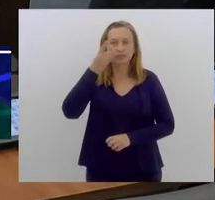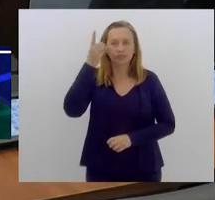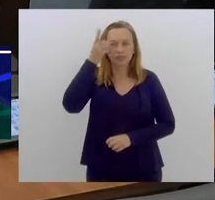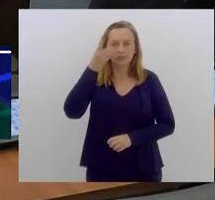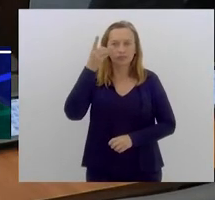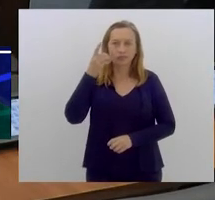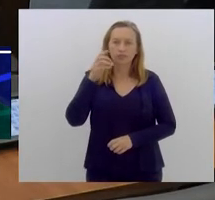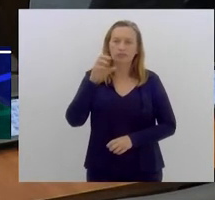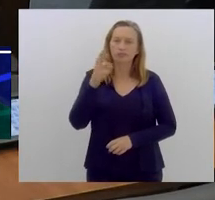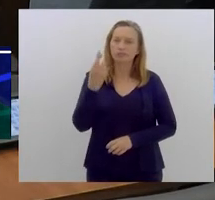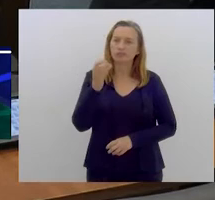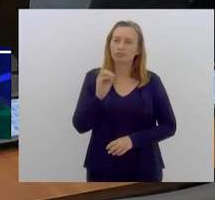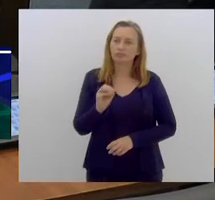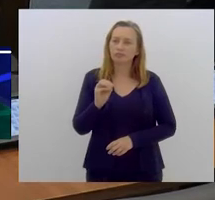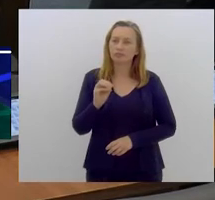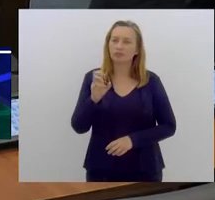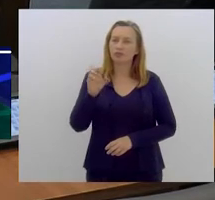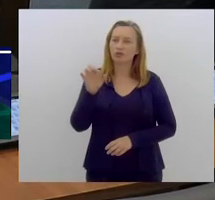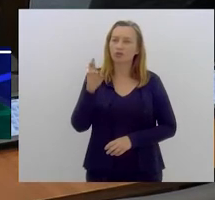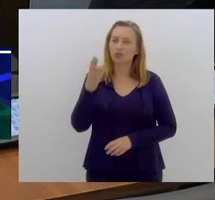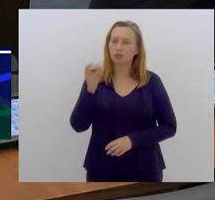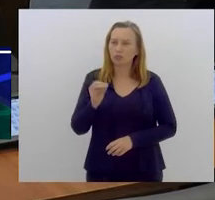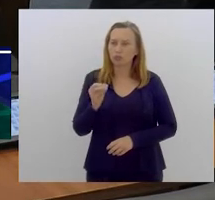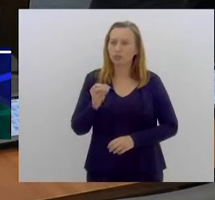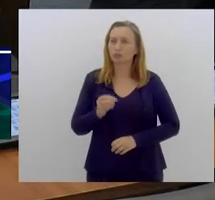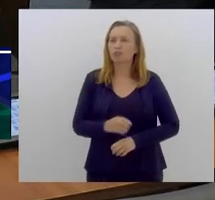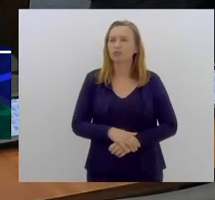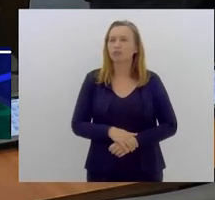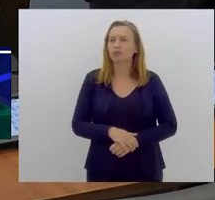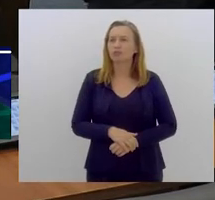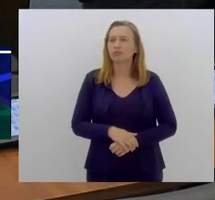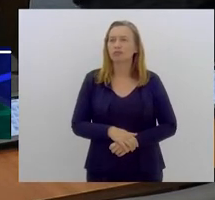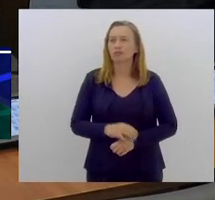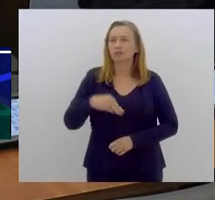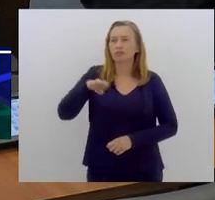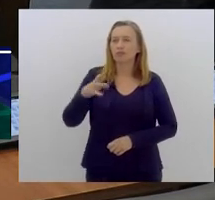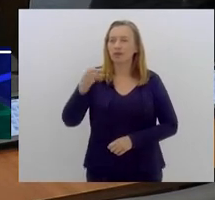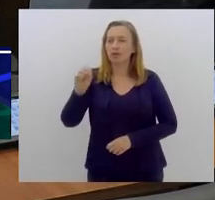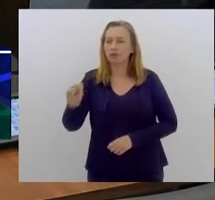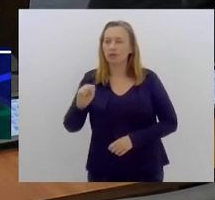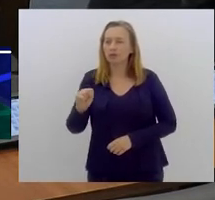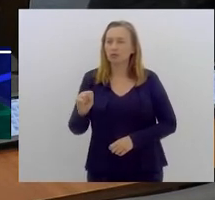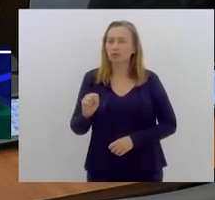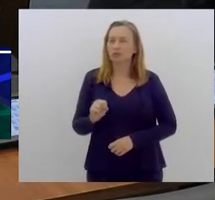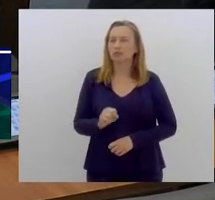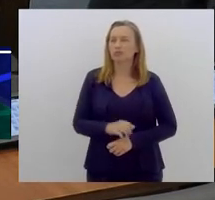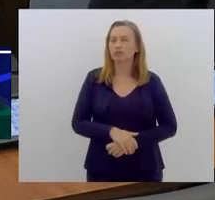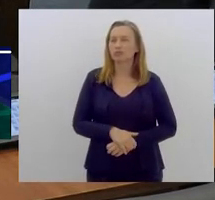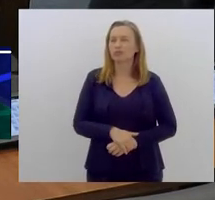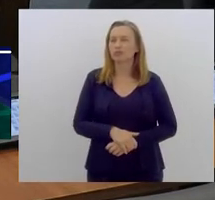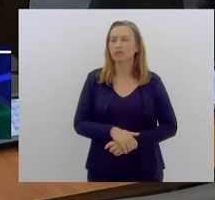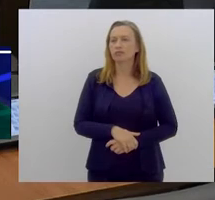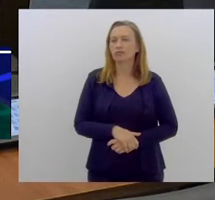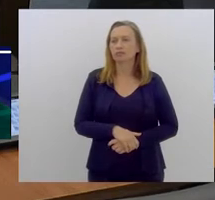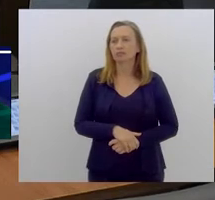Sérgio, deputado Eurico, deputado Marcos Vinícius, Eurico já foi.